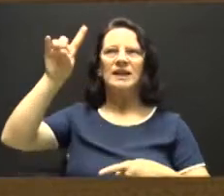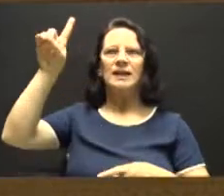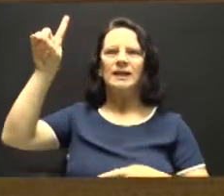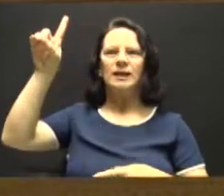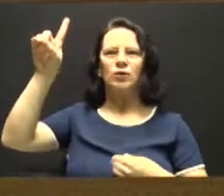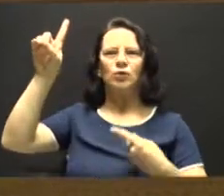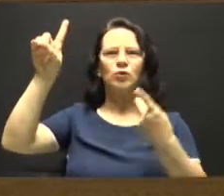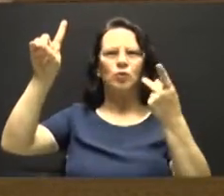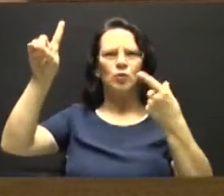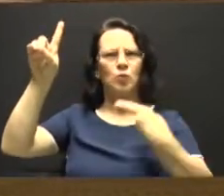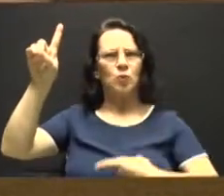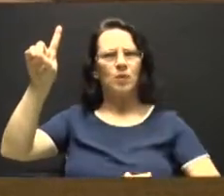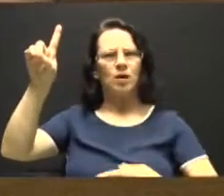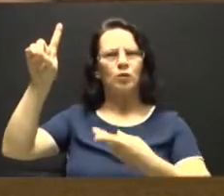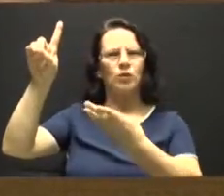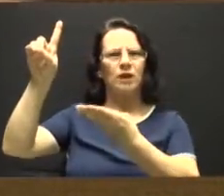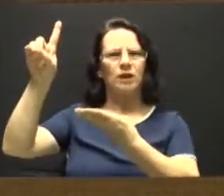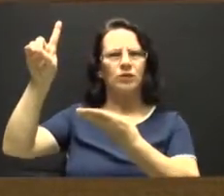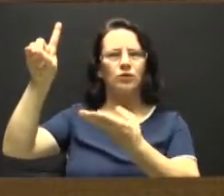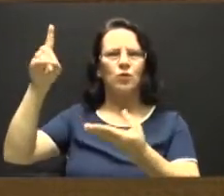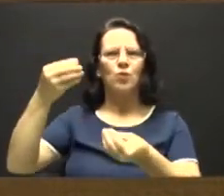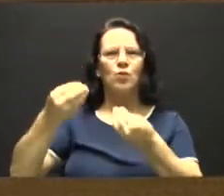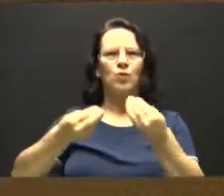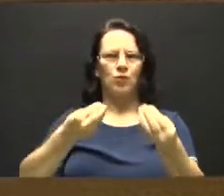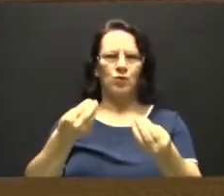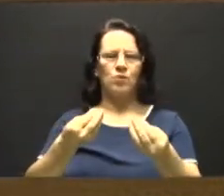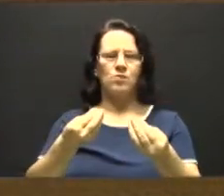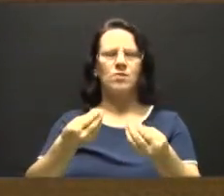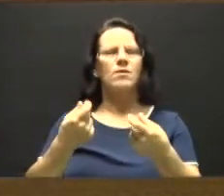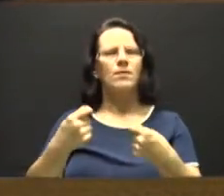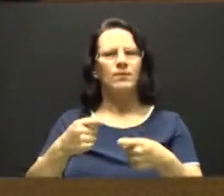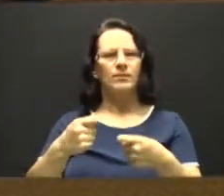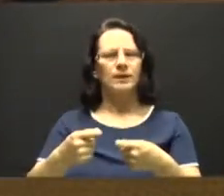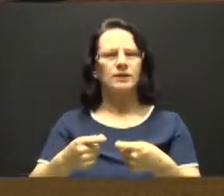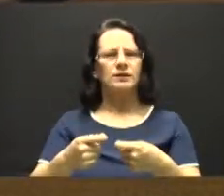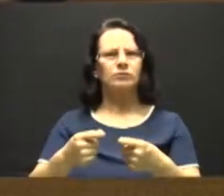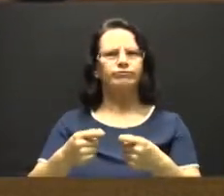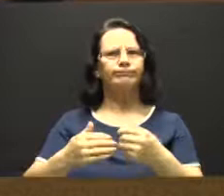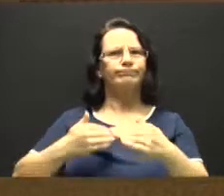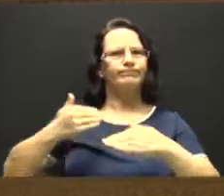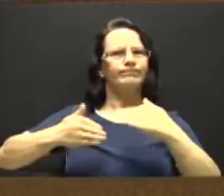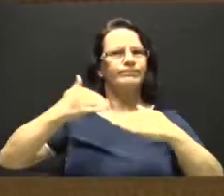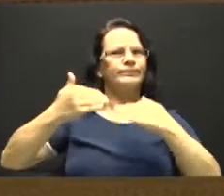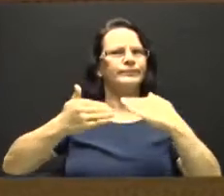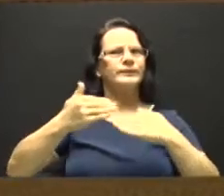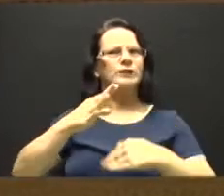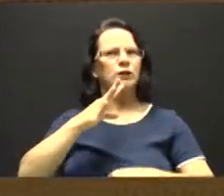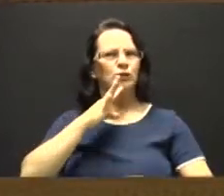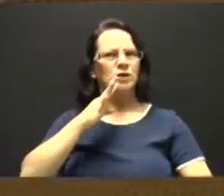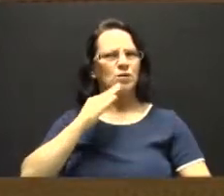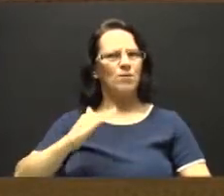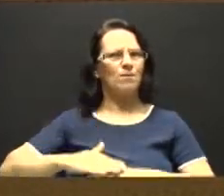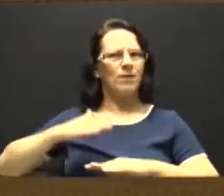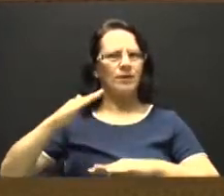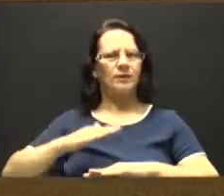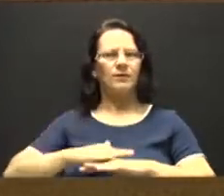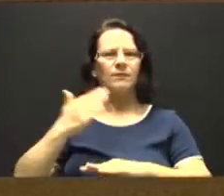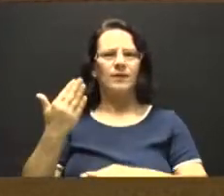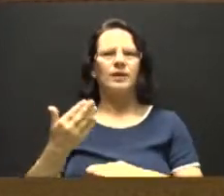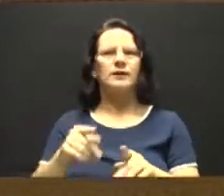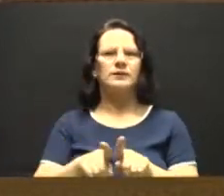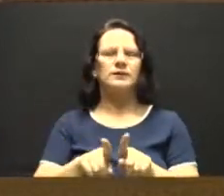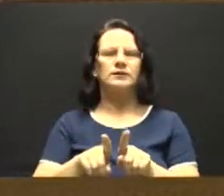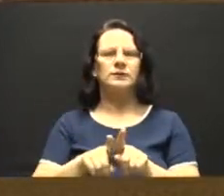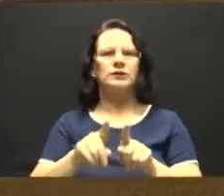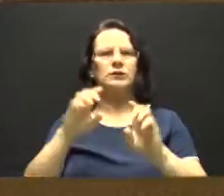quando na verdade deveríamos avançar tecnicamente com critérios inegociáveis pautados